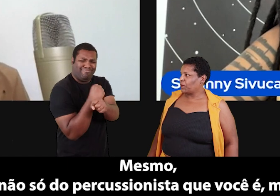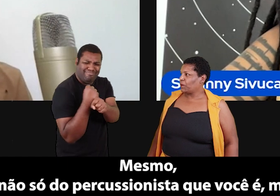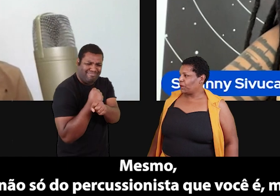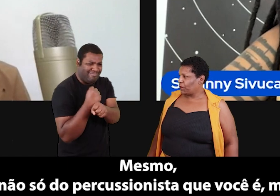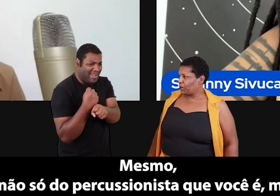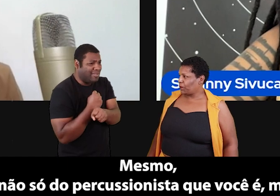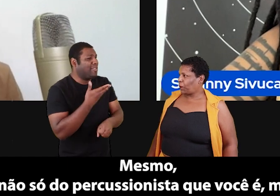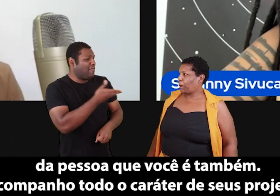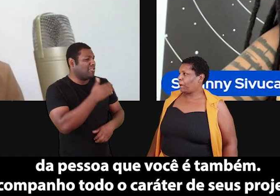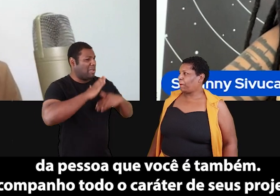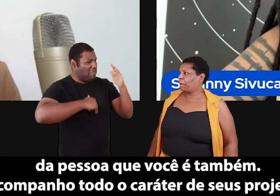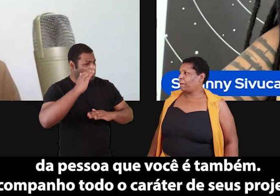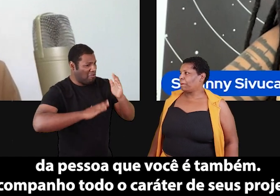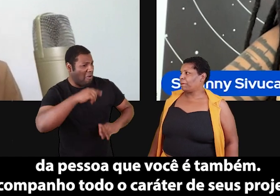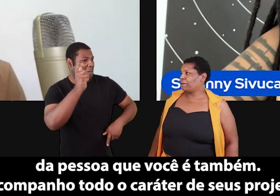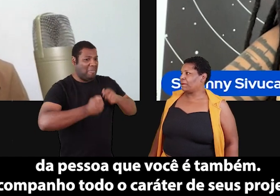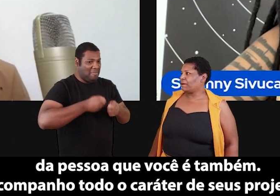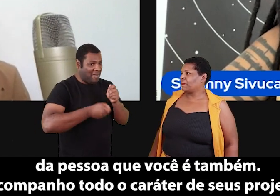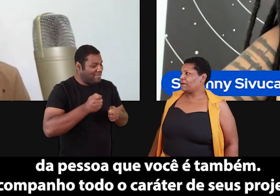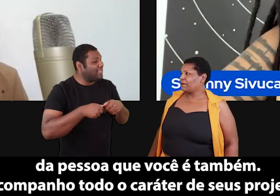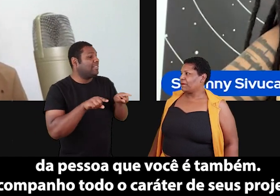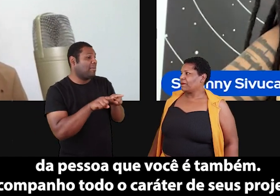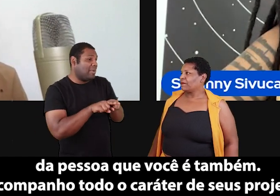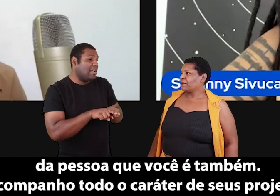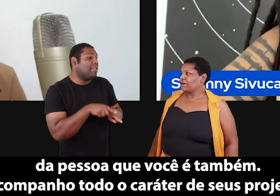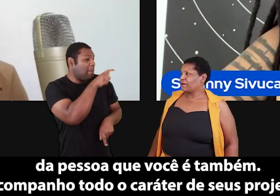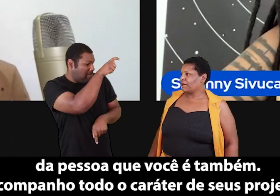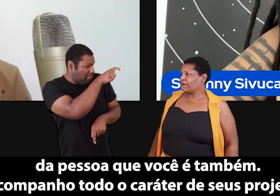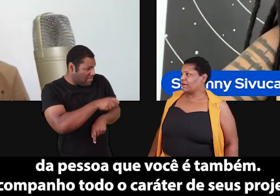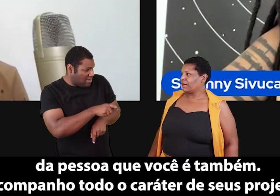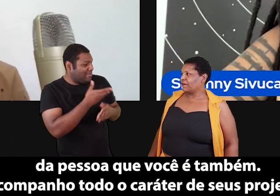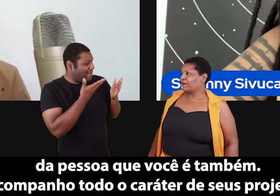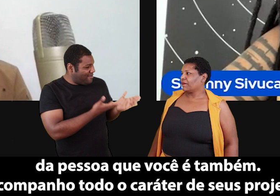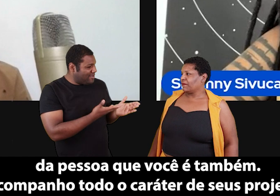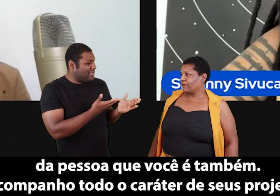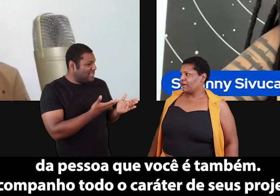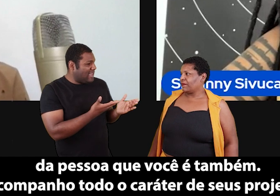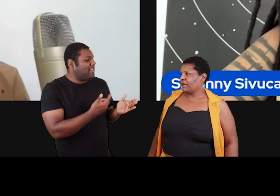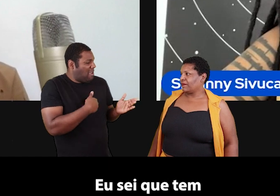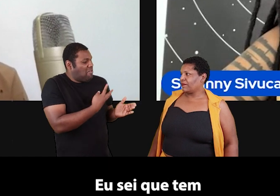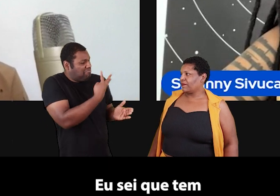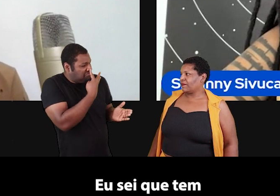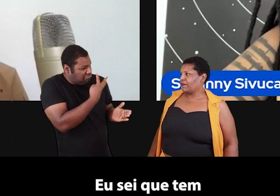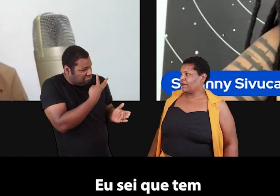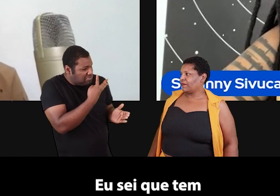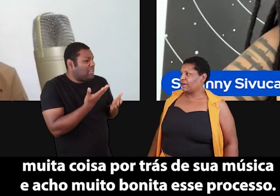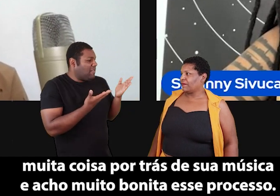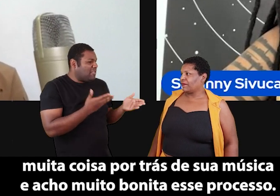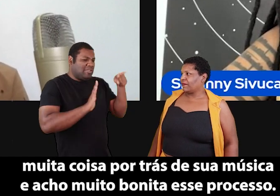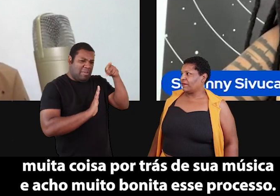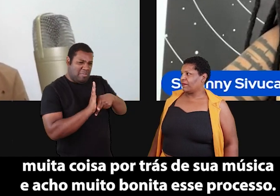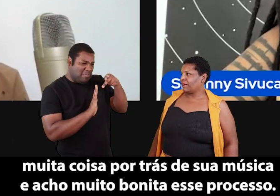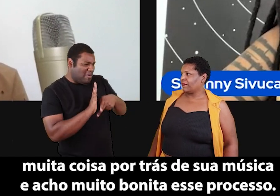da percussionista que você é, mas da pessoa que você é também. Eu acompanho todo o caráter dos seus projetos, assim, eu sei que tem